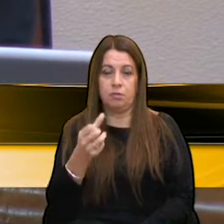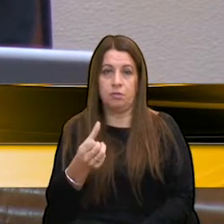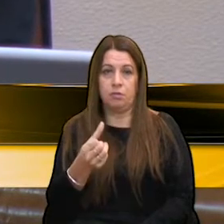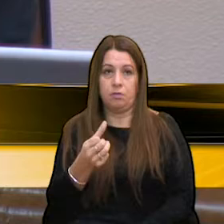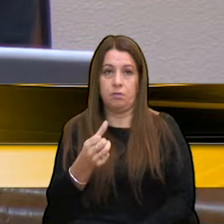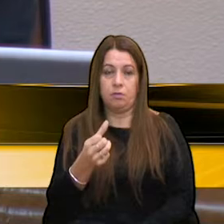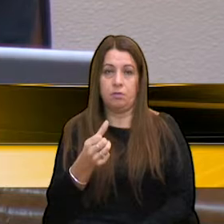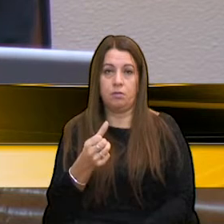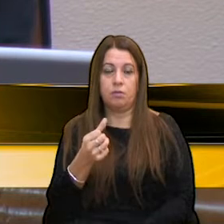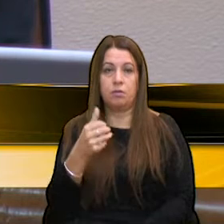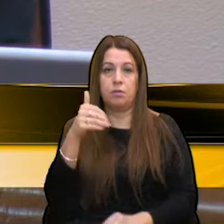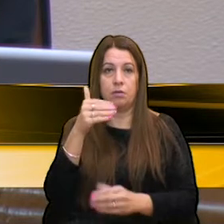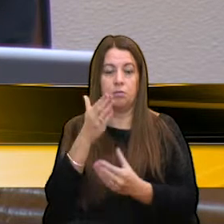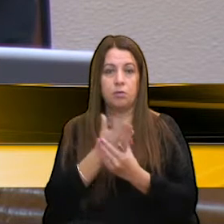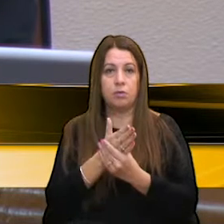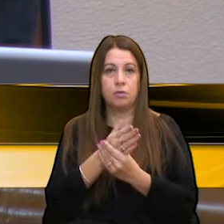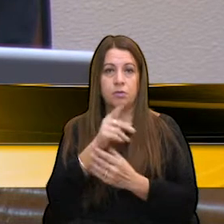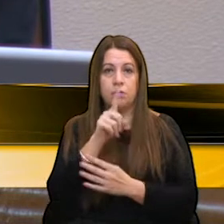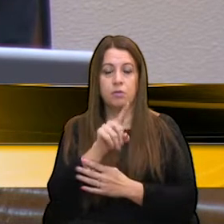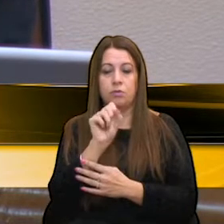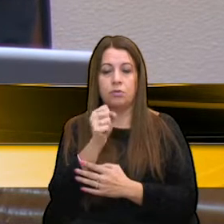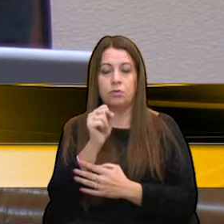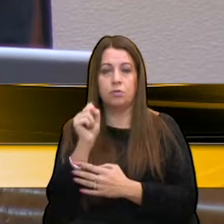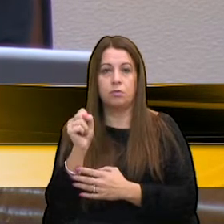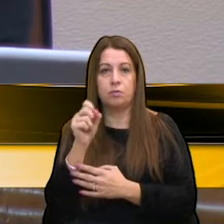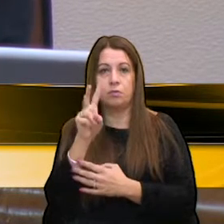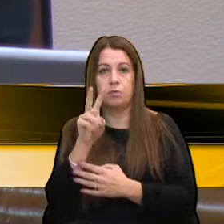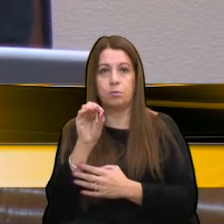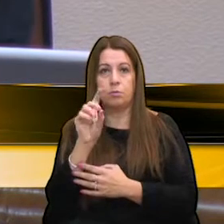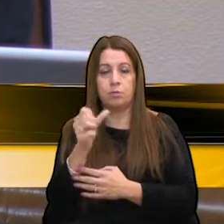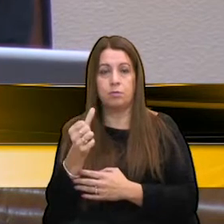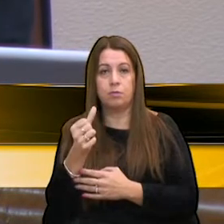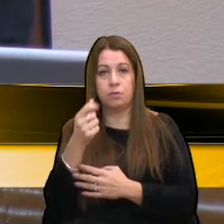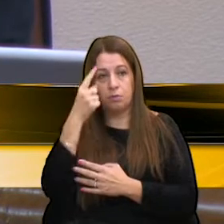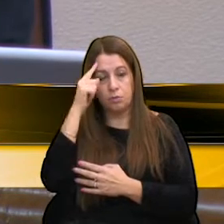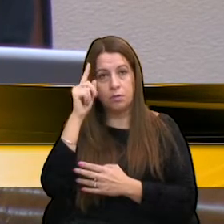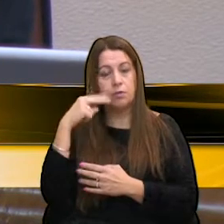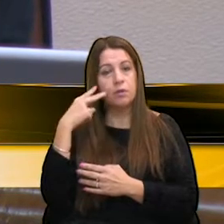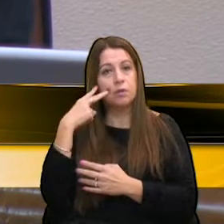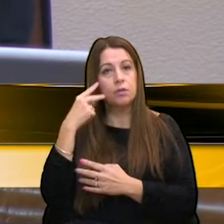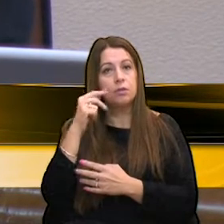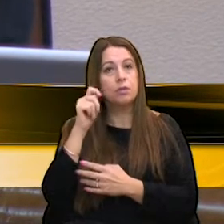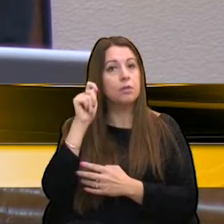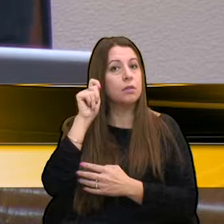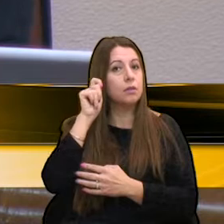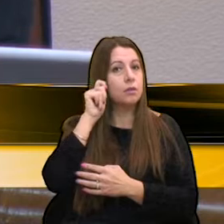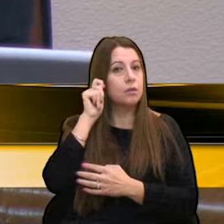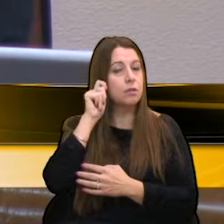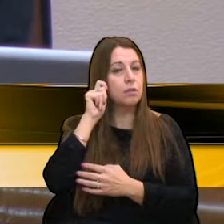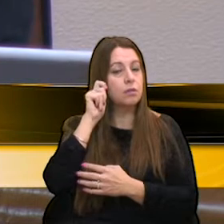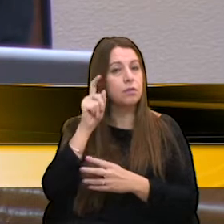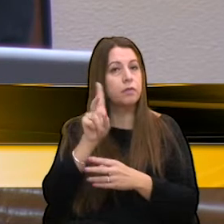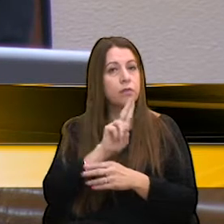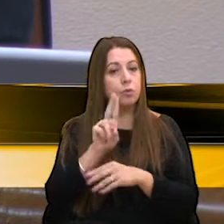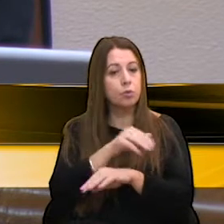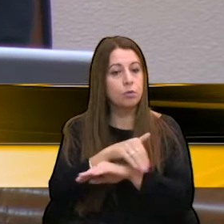143/2016, contido no processo número 188/2016, de autoria do vereador Adelino Teles, que denomina via pública municipal